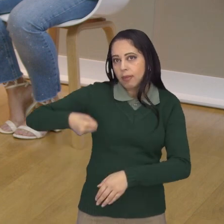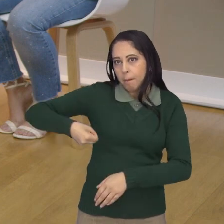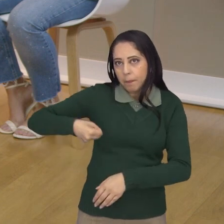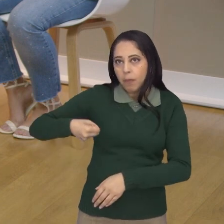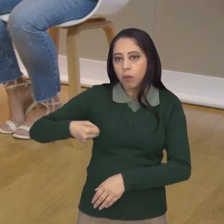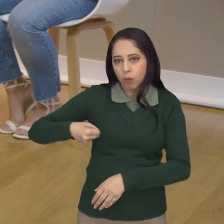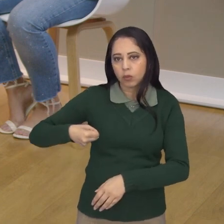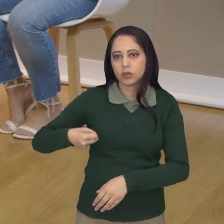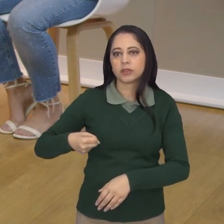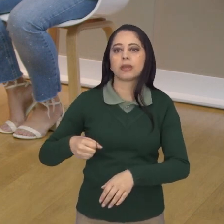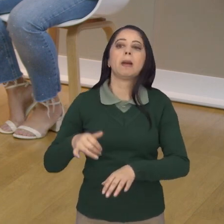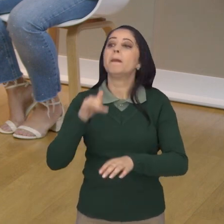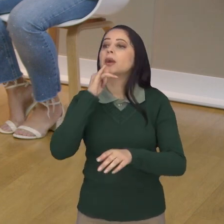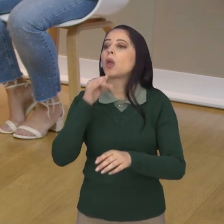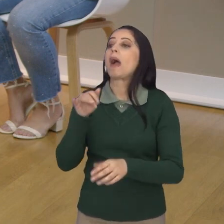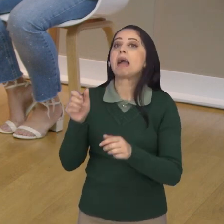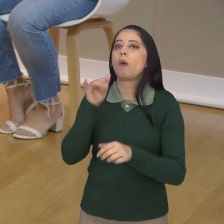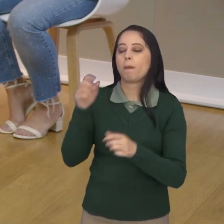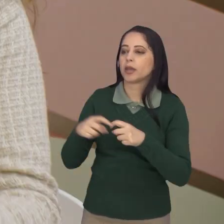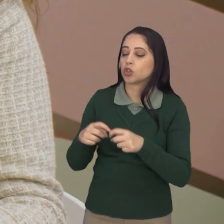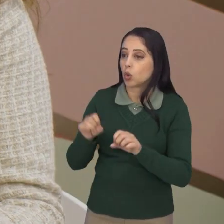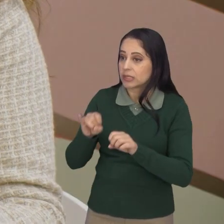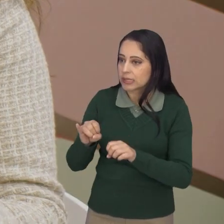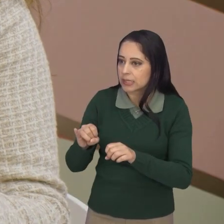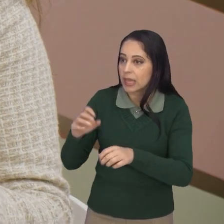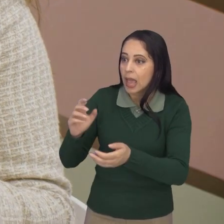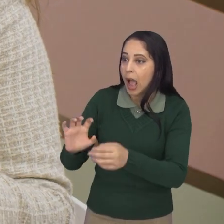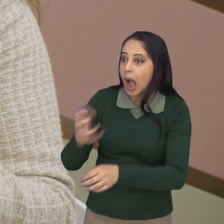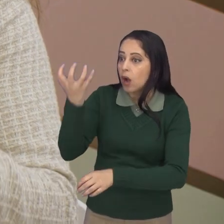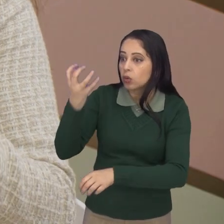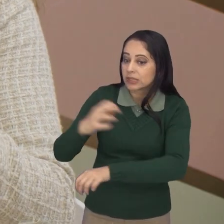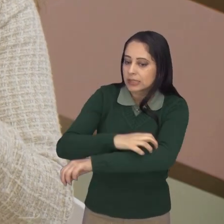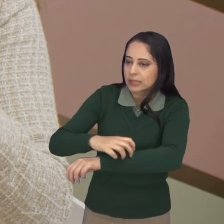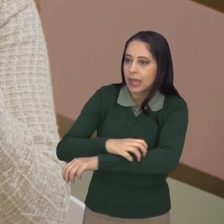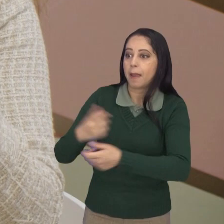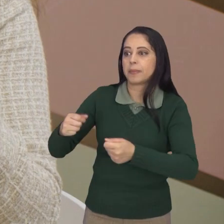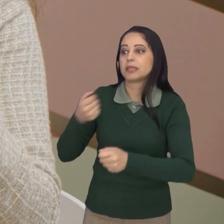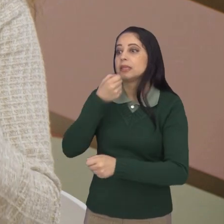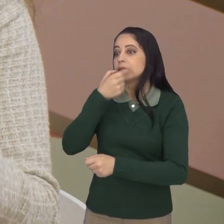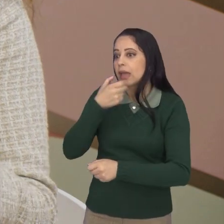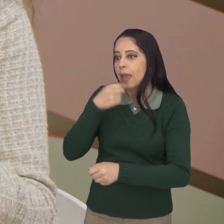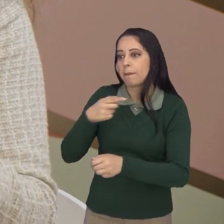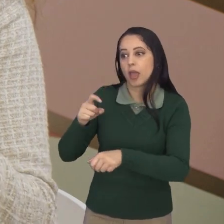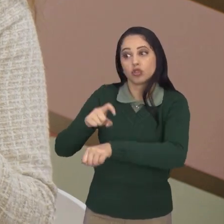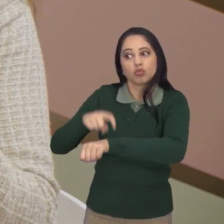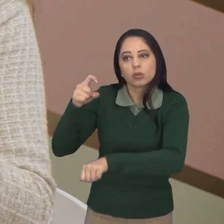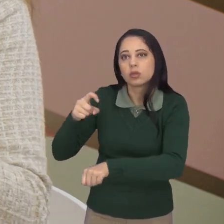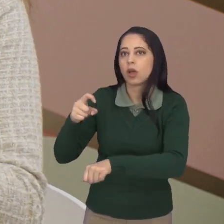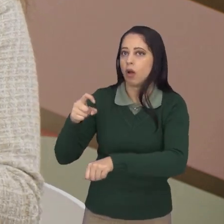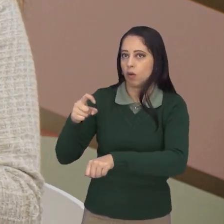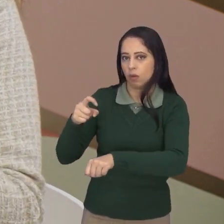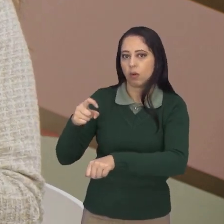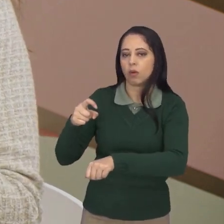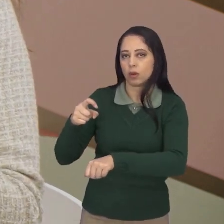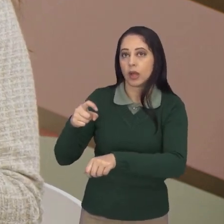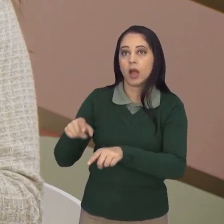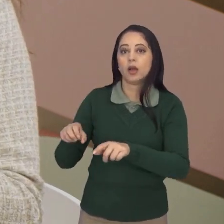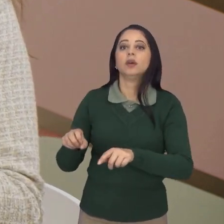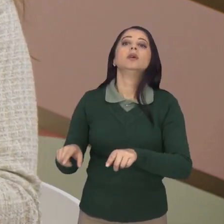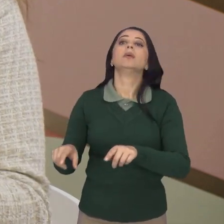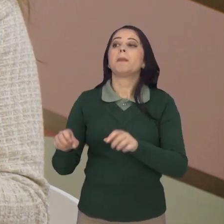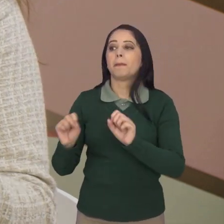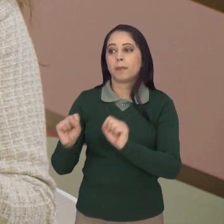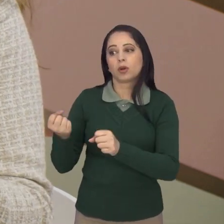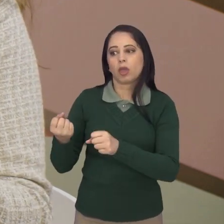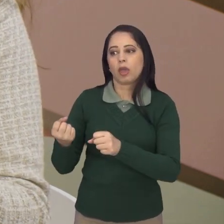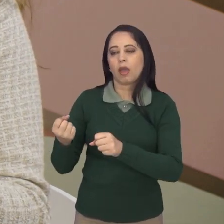caso aconteça uma reação mais grave, você esteja longe, ele precisa estar ali com as medicações orais ou as medicações autoinjetáveis